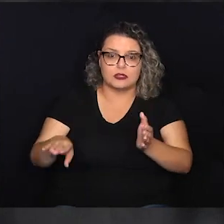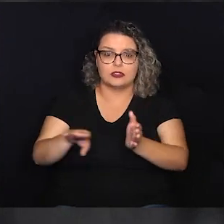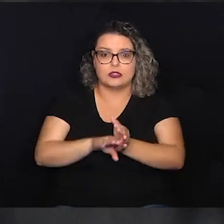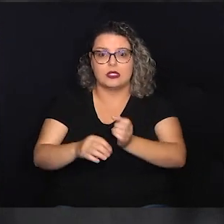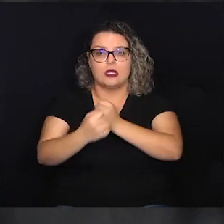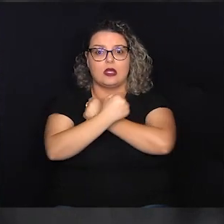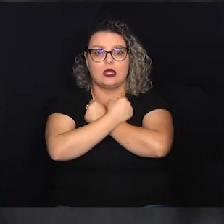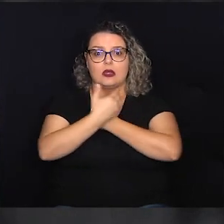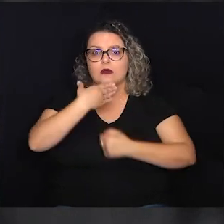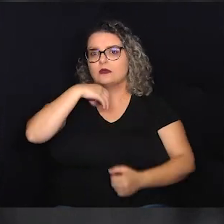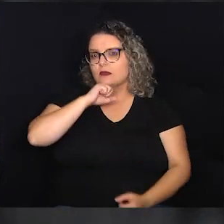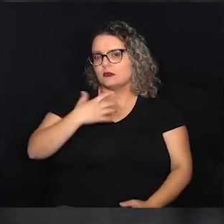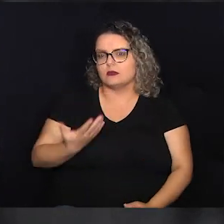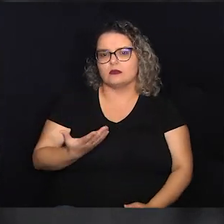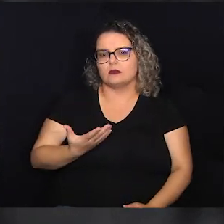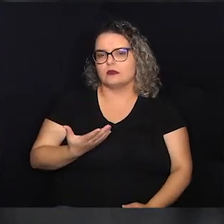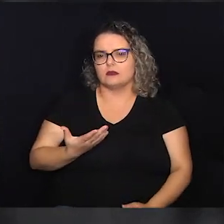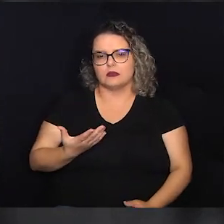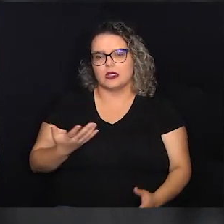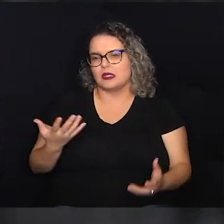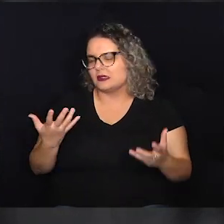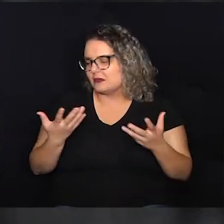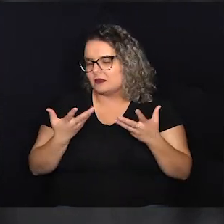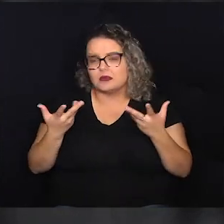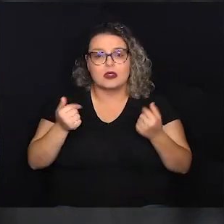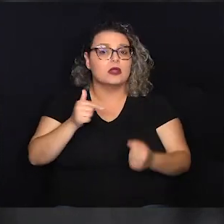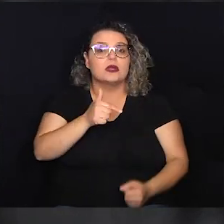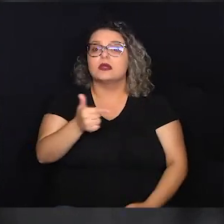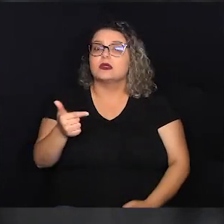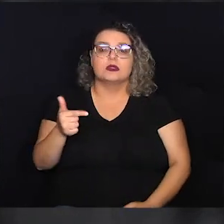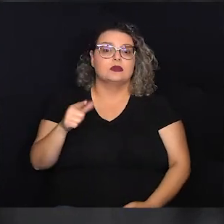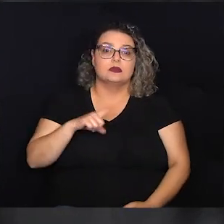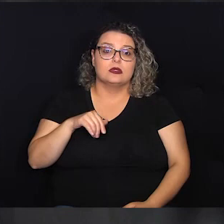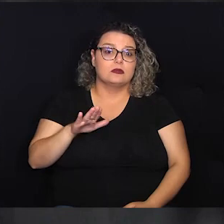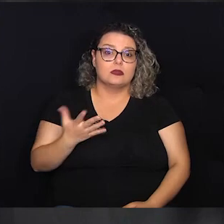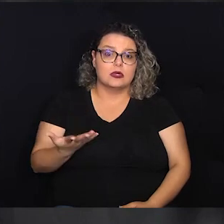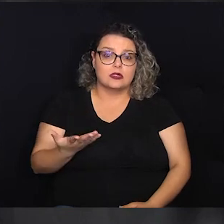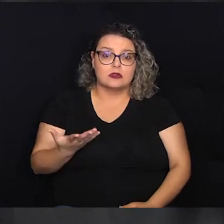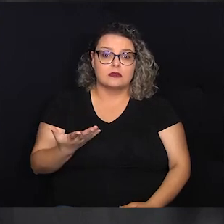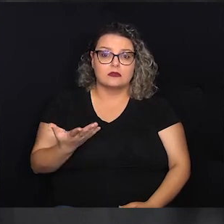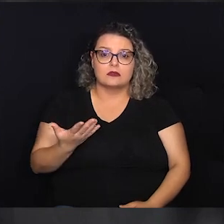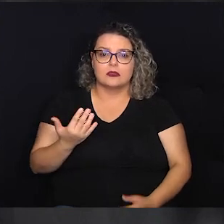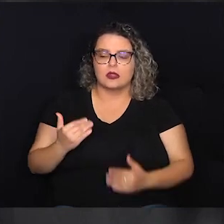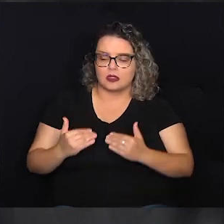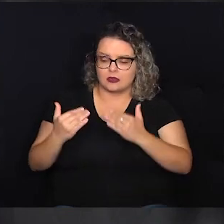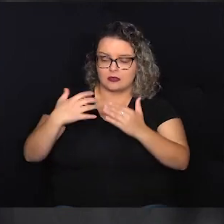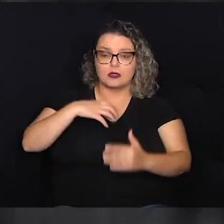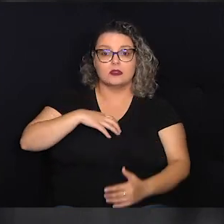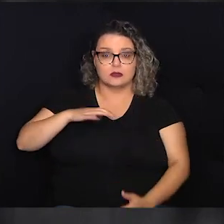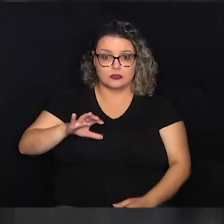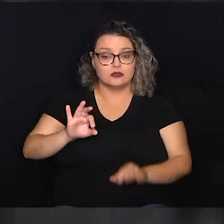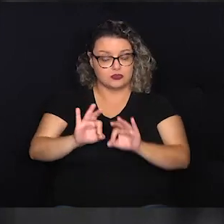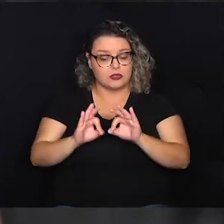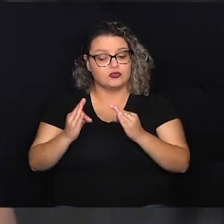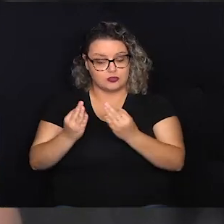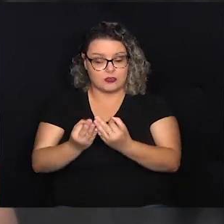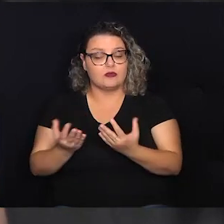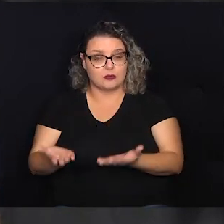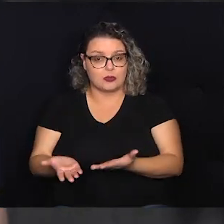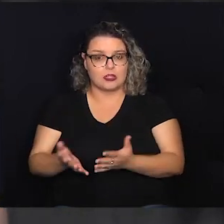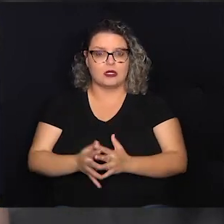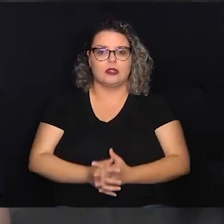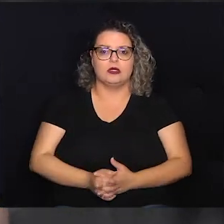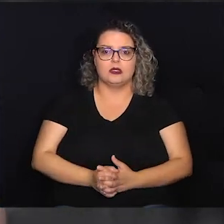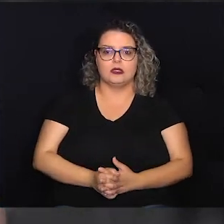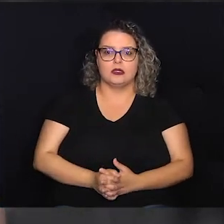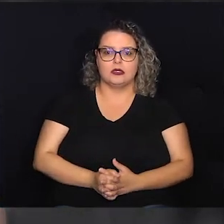e chorando para poder voltar e abraçar meu pai. Era algo mágico, que não existe mais. Então eu vim de uma